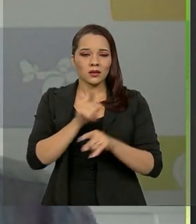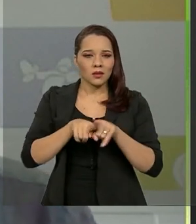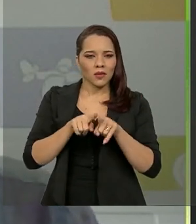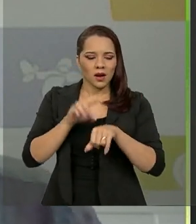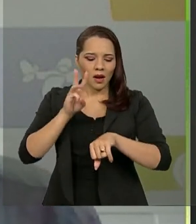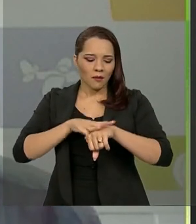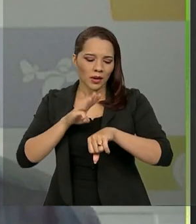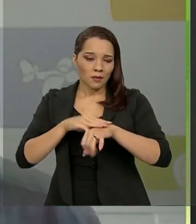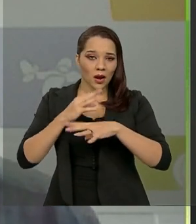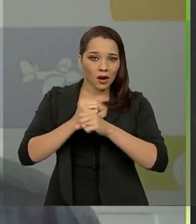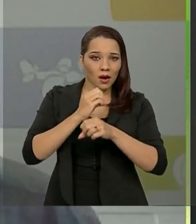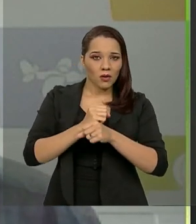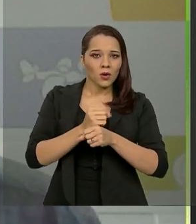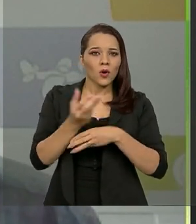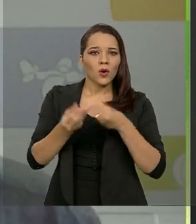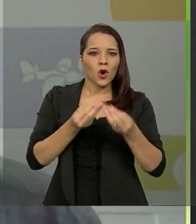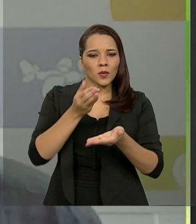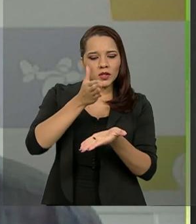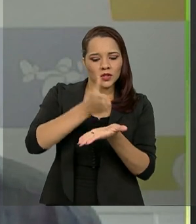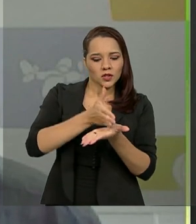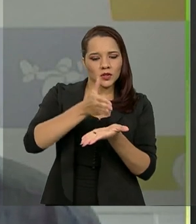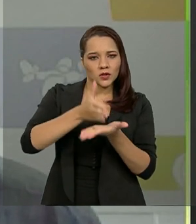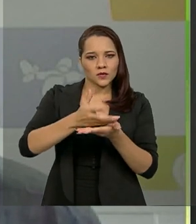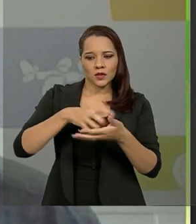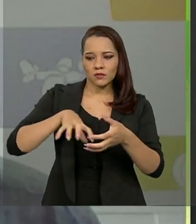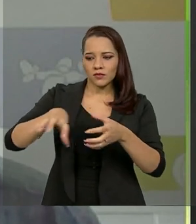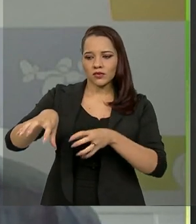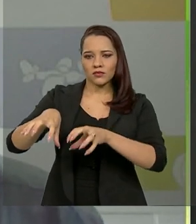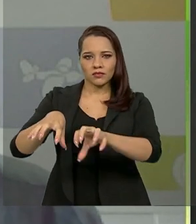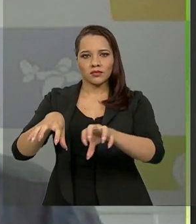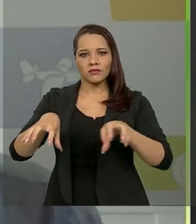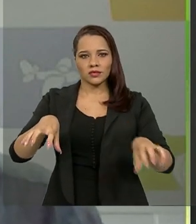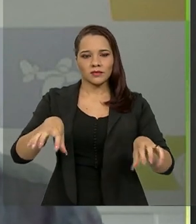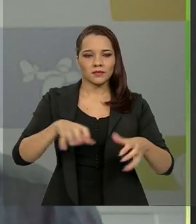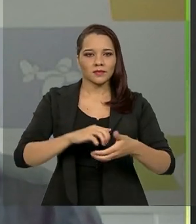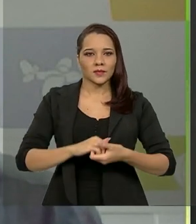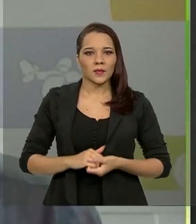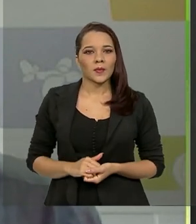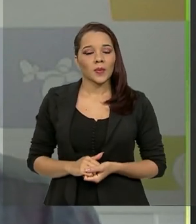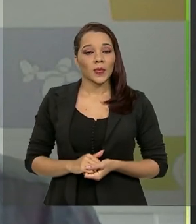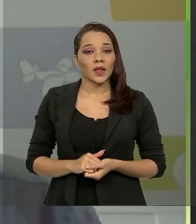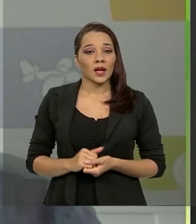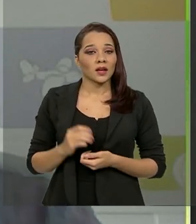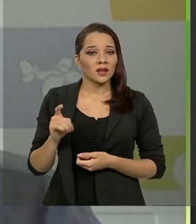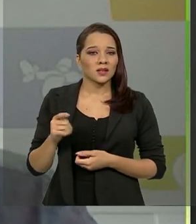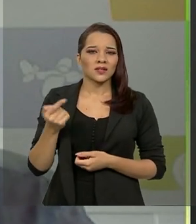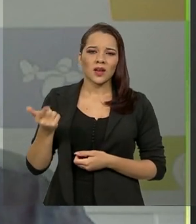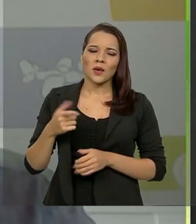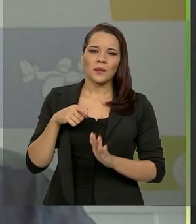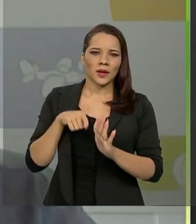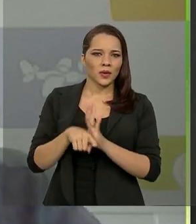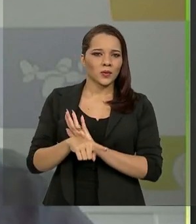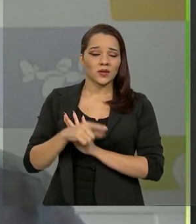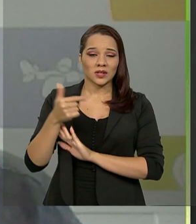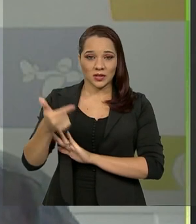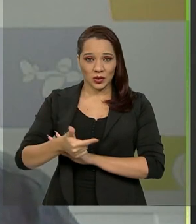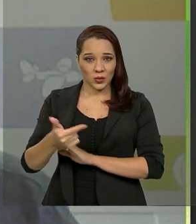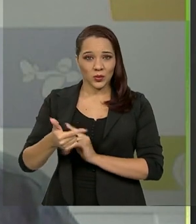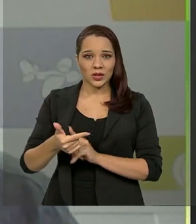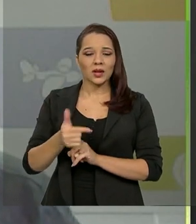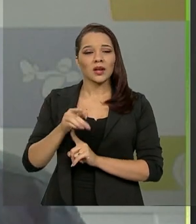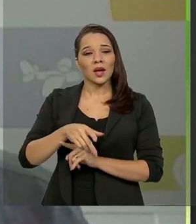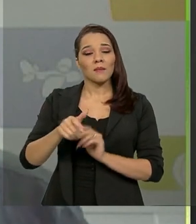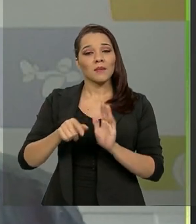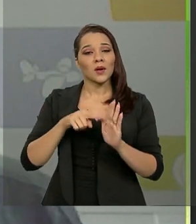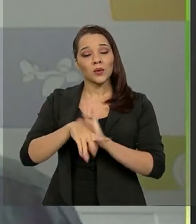matematicamente a repartição dessa receita entre os entes federativos. E veja, essa é uma segunda secundária, é uma pergunta secundária, porque a pergunta